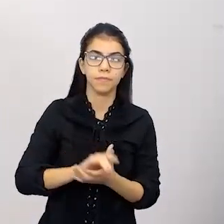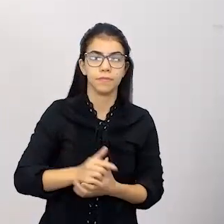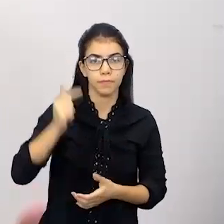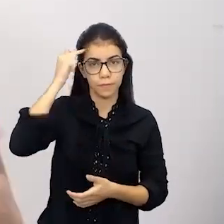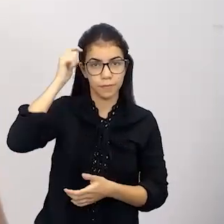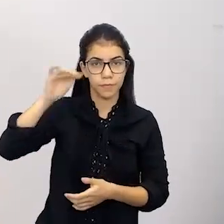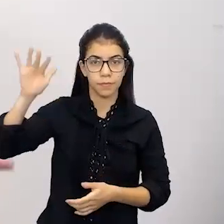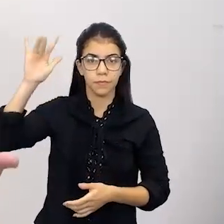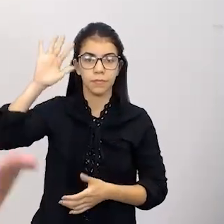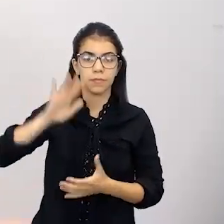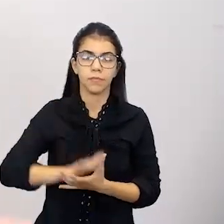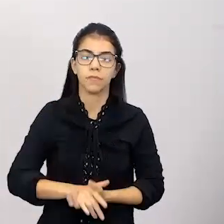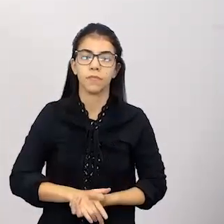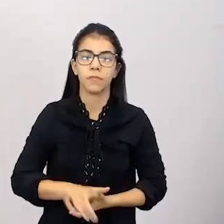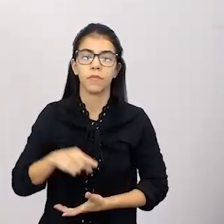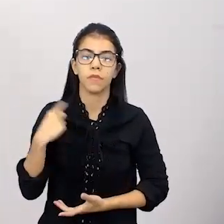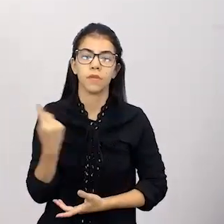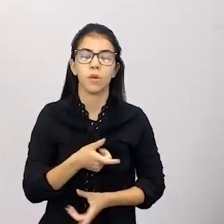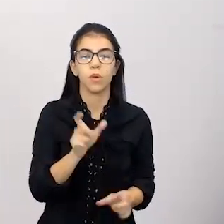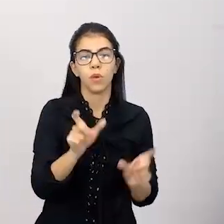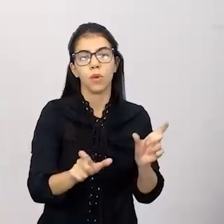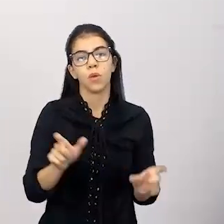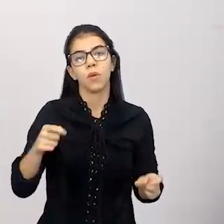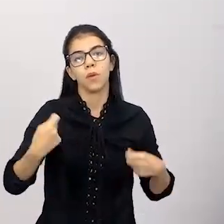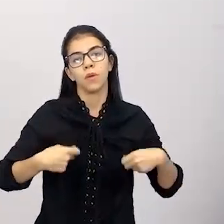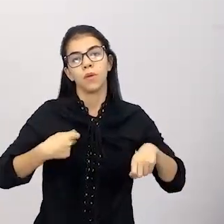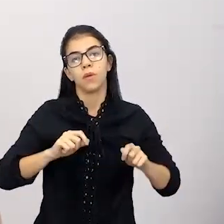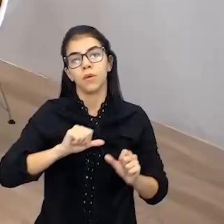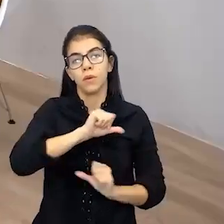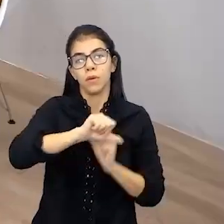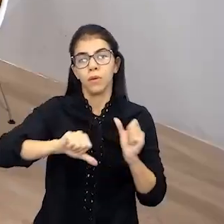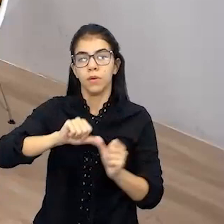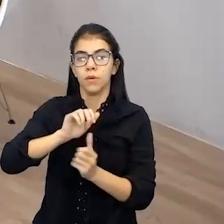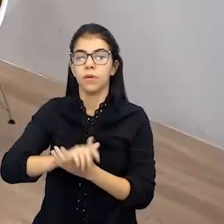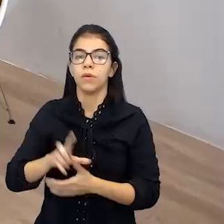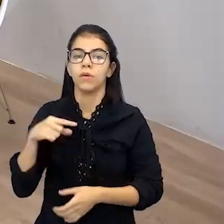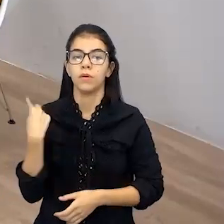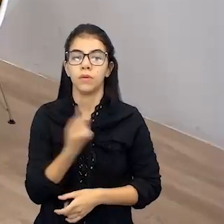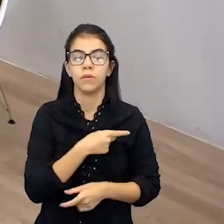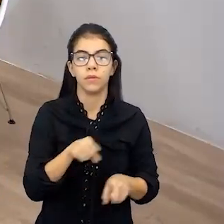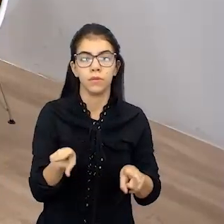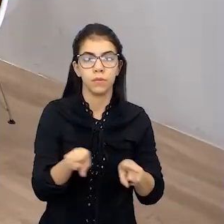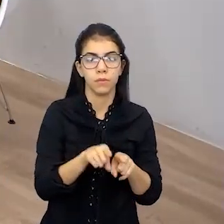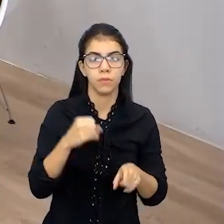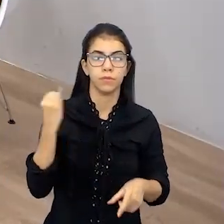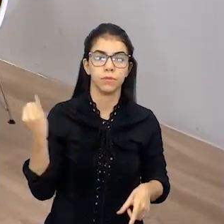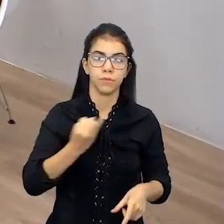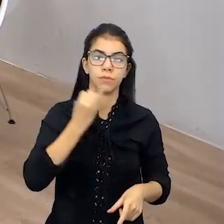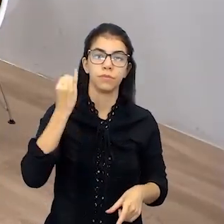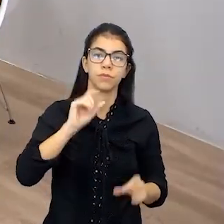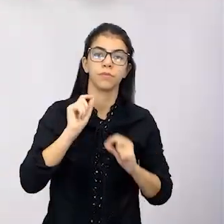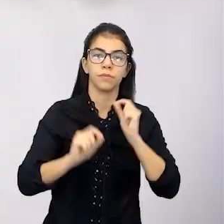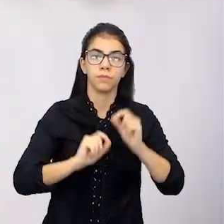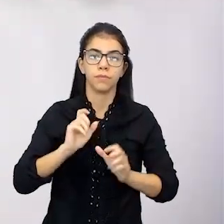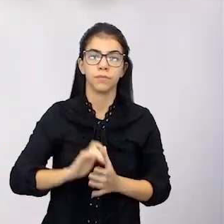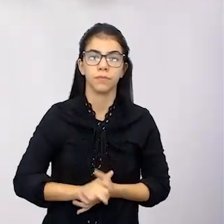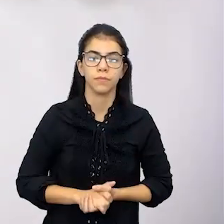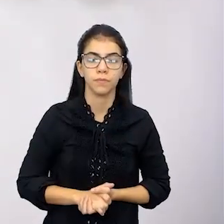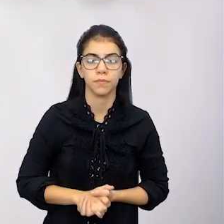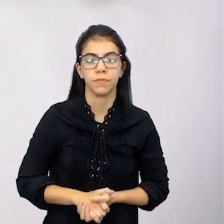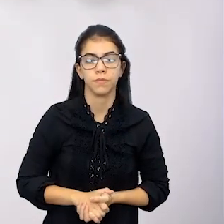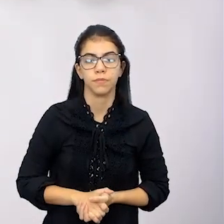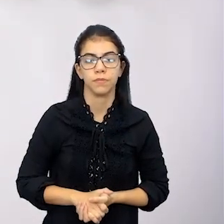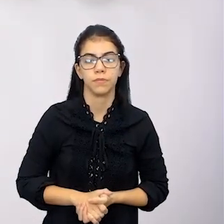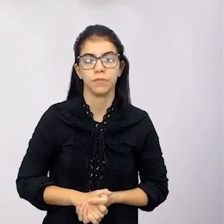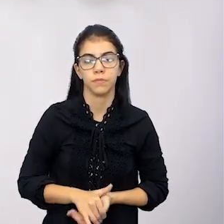e observando quantas ressignificações precisamos fazer. Com certeza. Né? Eu vejo também essa importância, cara, nessa questão